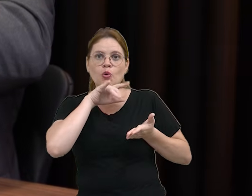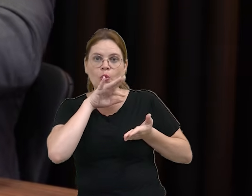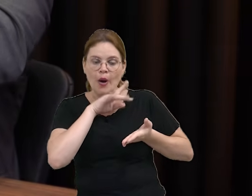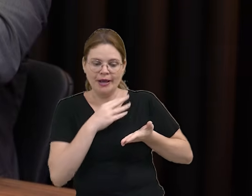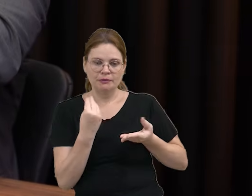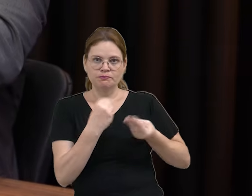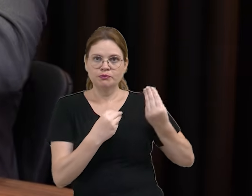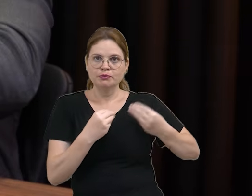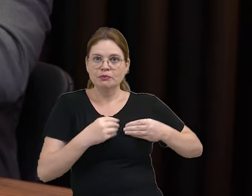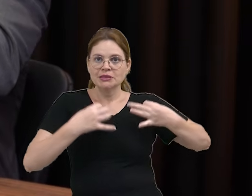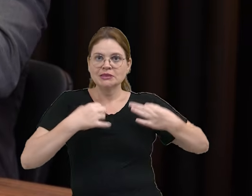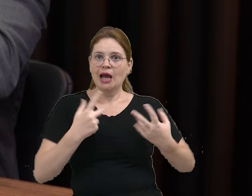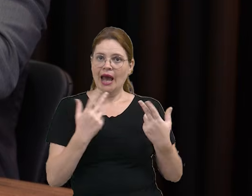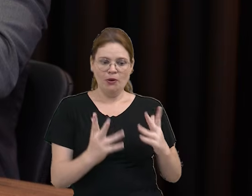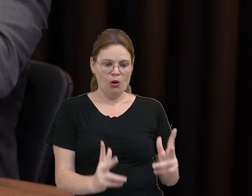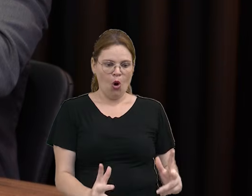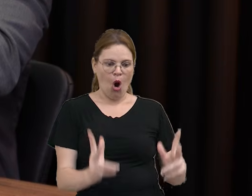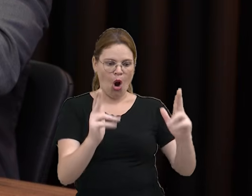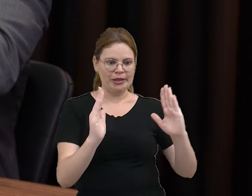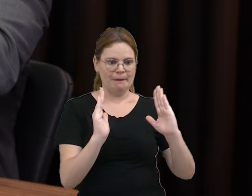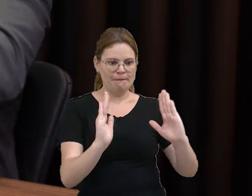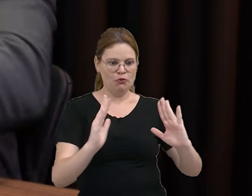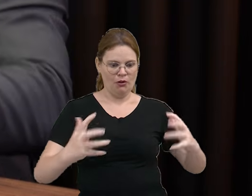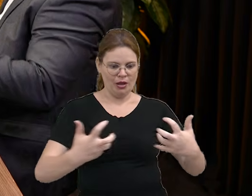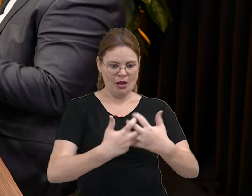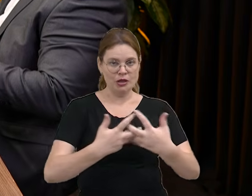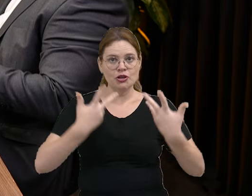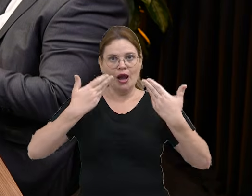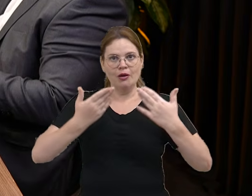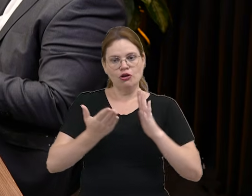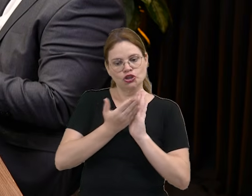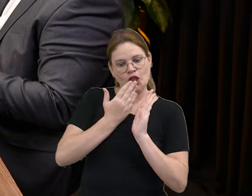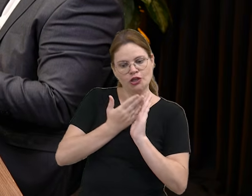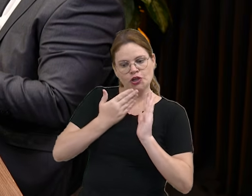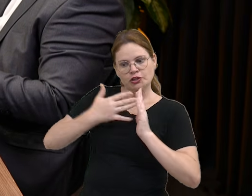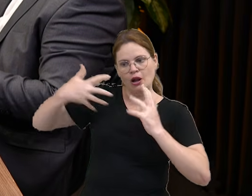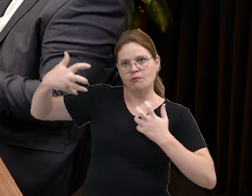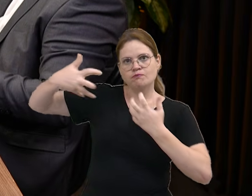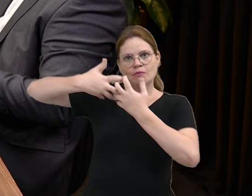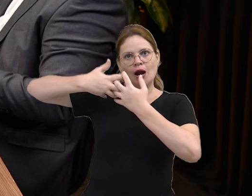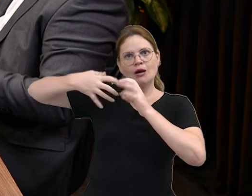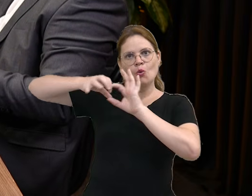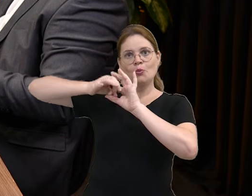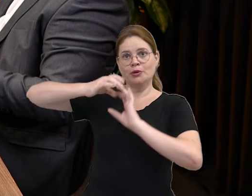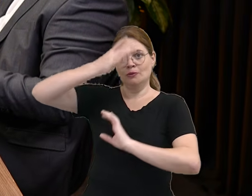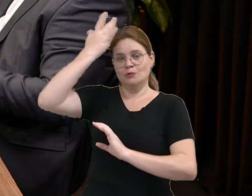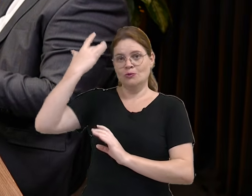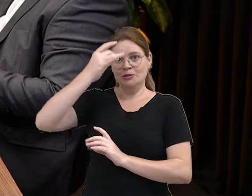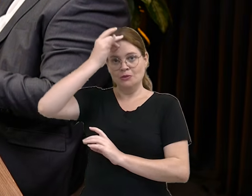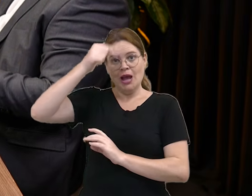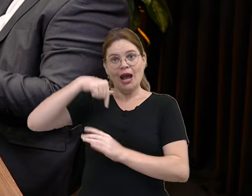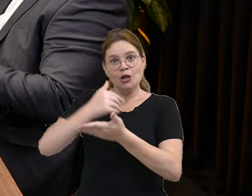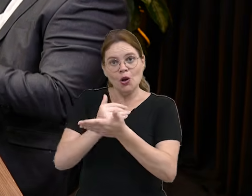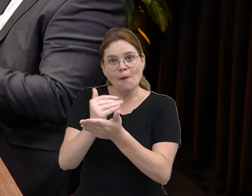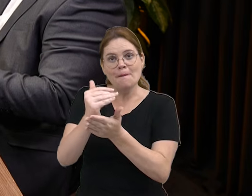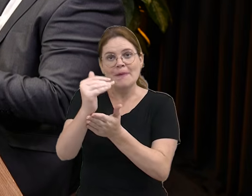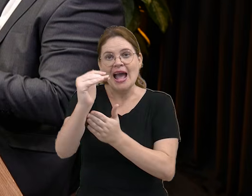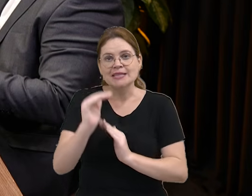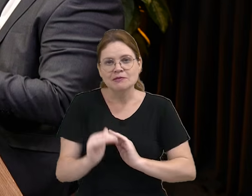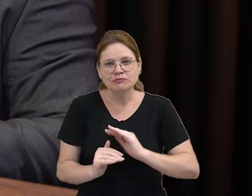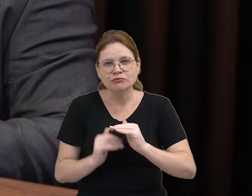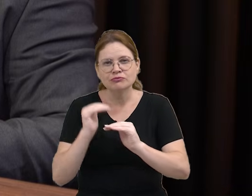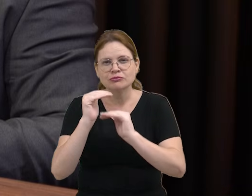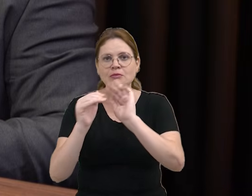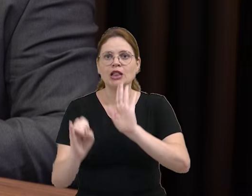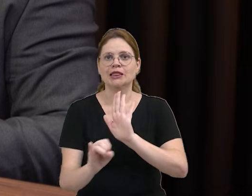Sermos verdadeiramente templos e morada. Então aí começa a construção da identidade na vida de